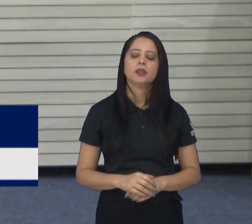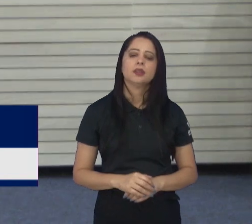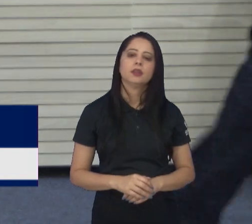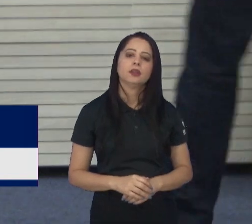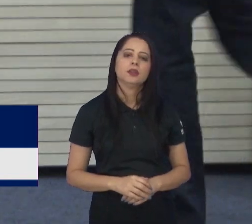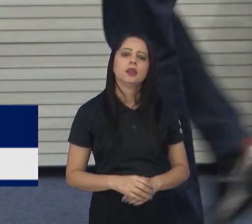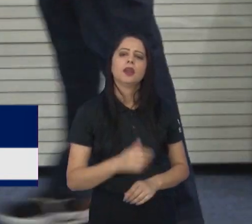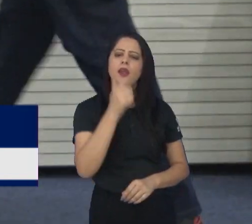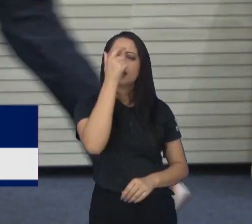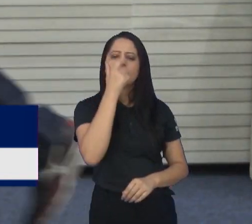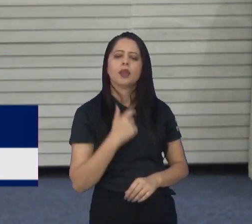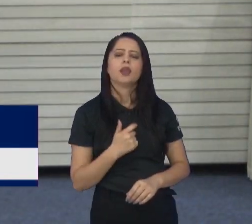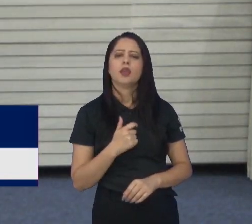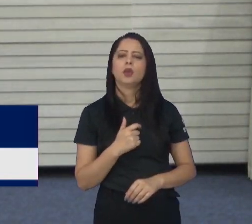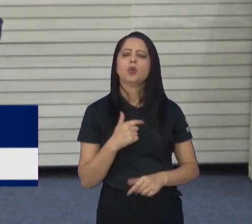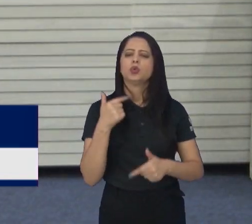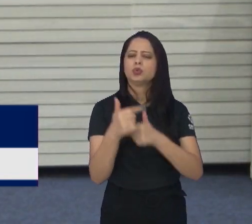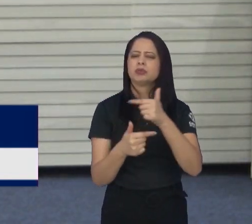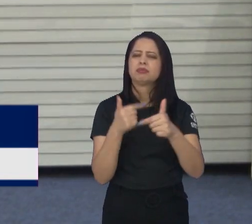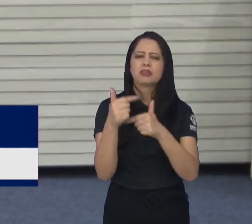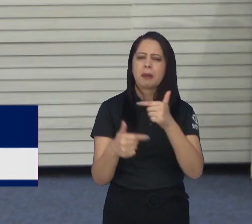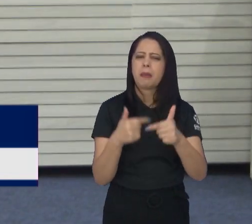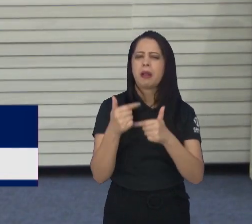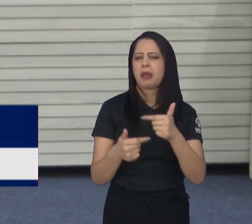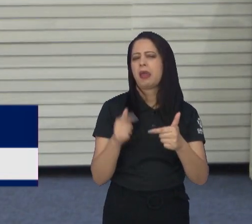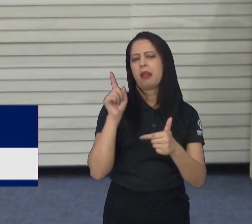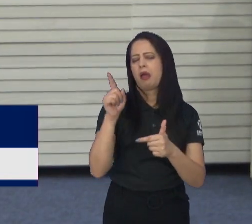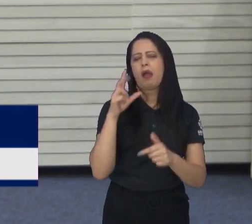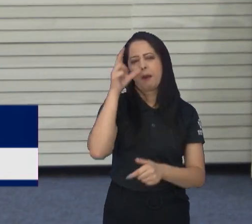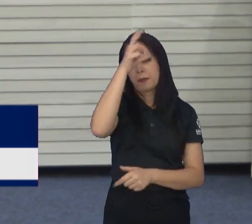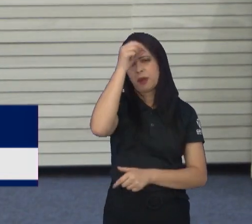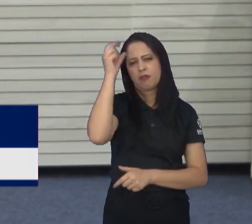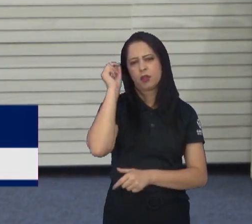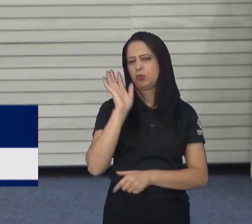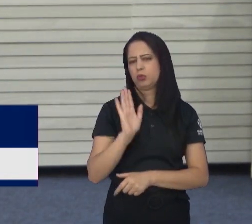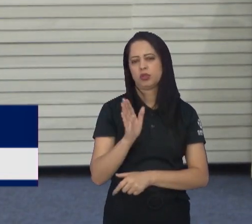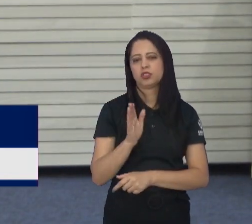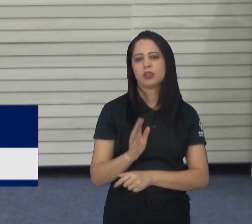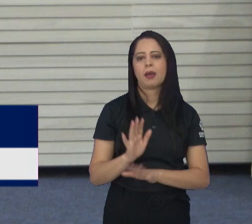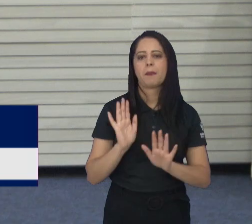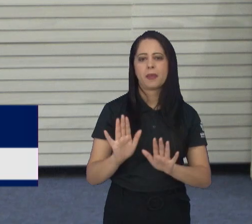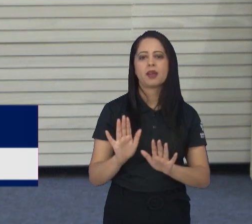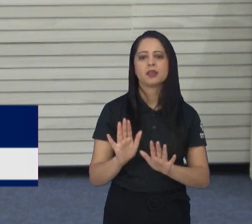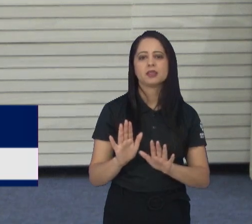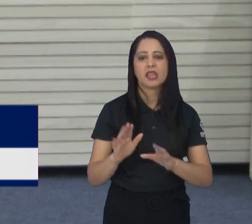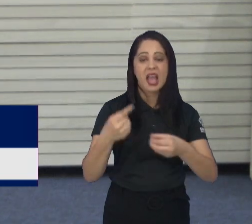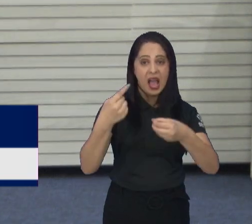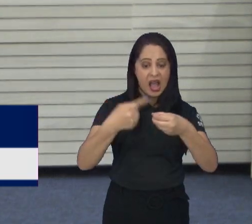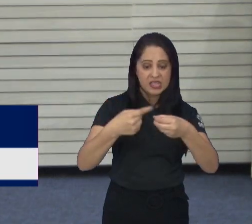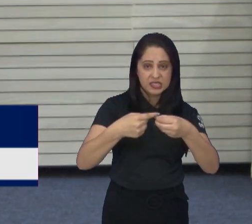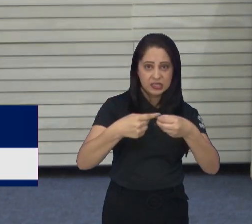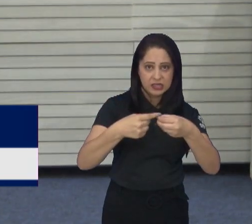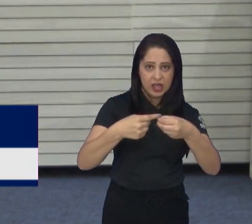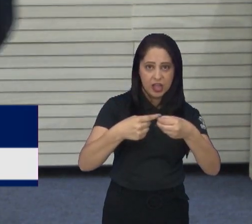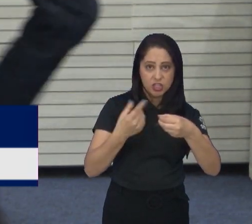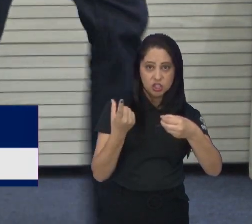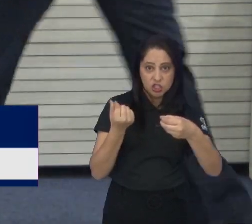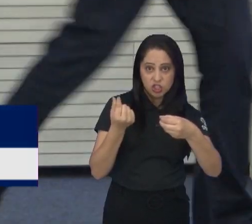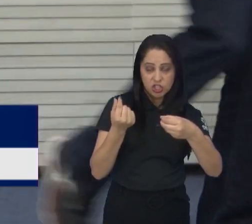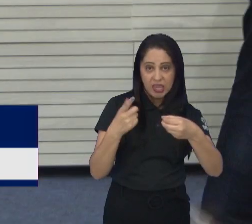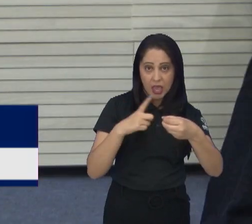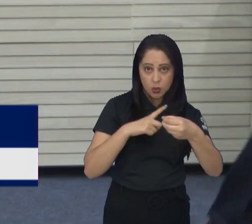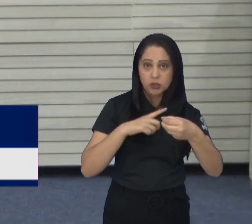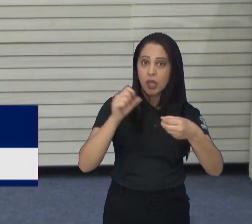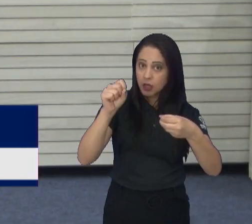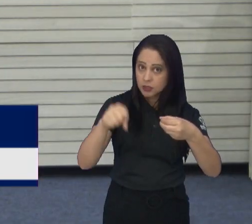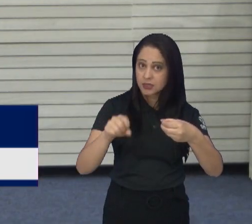fiquei um bom tempo na prefeitura, a gente está lá praticamente diariamente, E a cidade tem dinheiro sobrando sim. Só que ela começou a ter